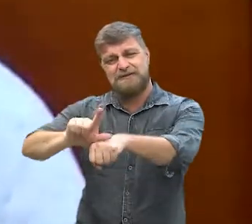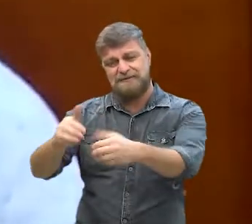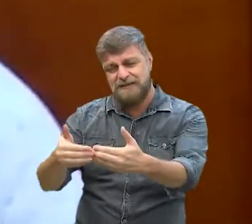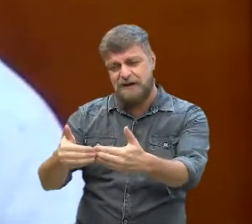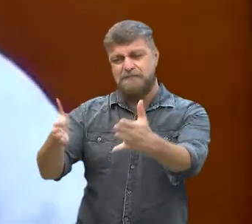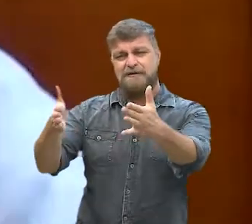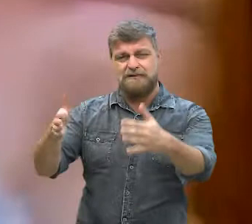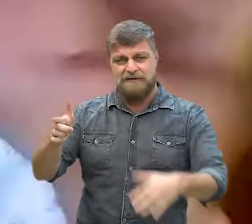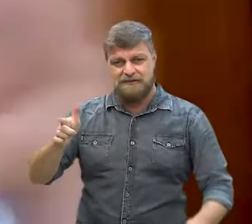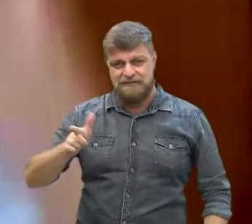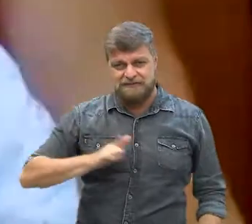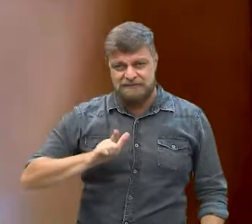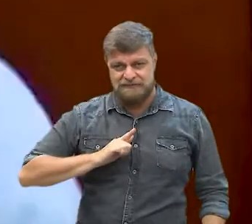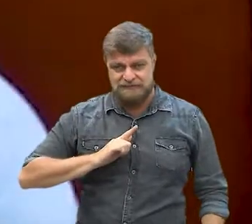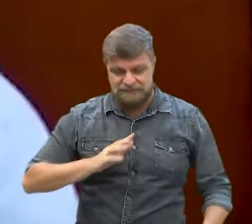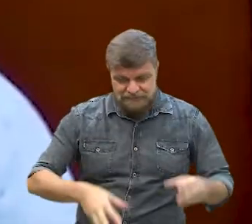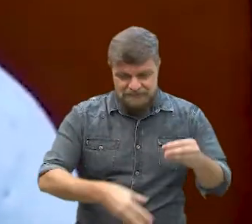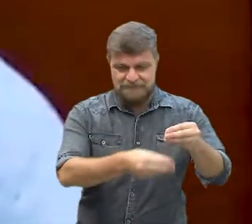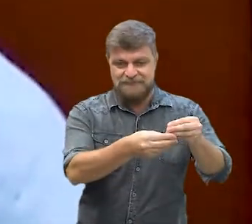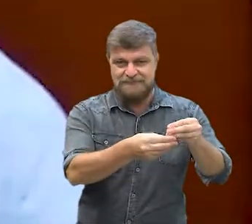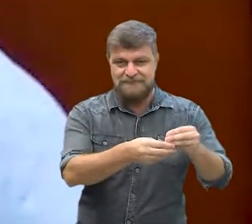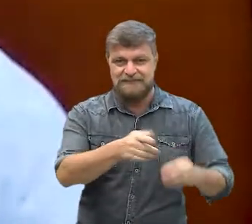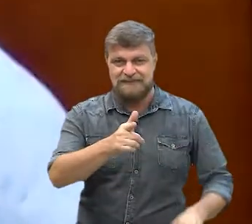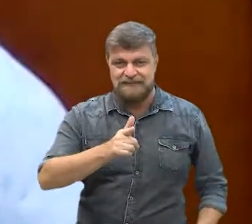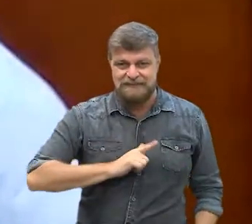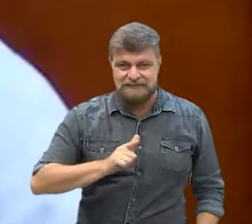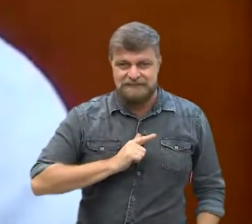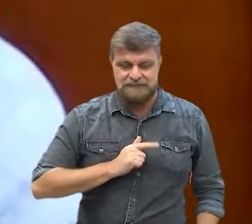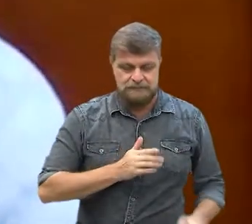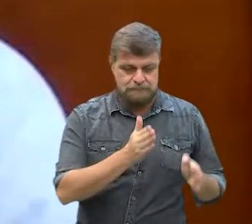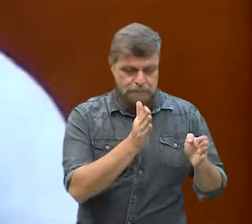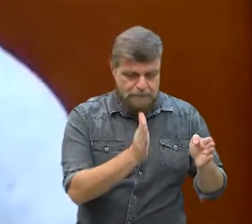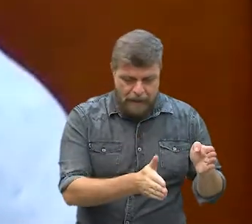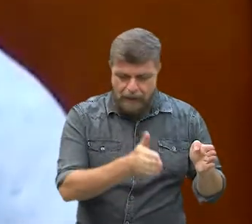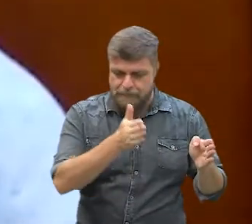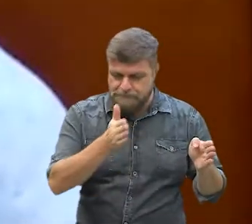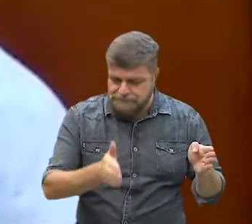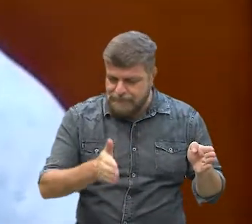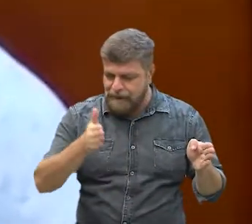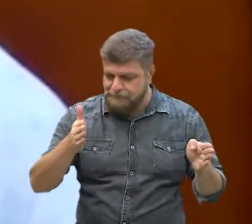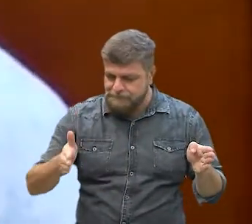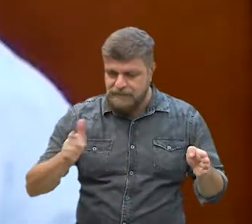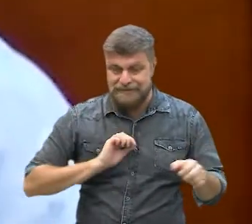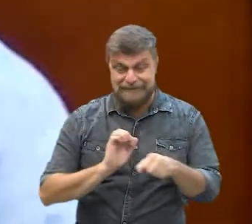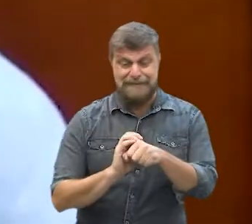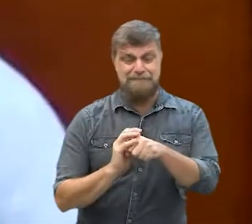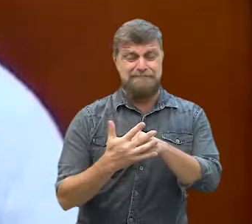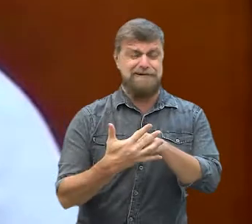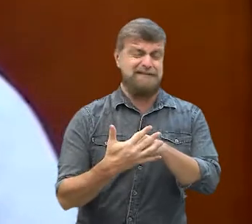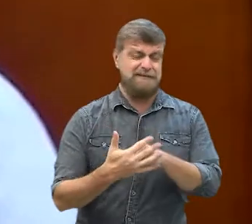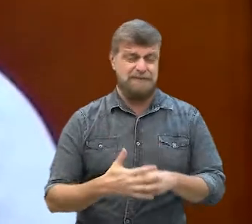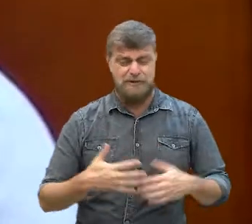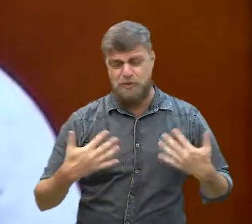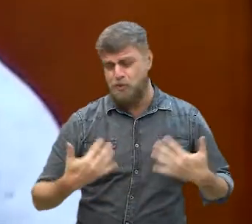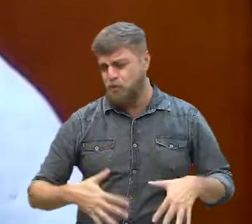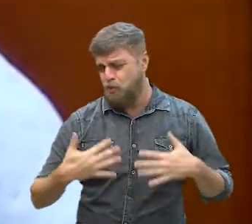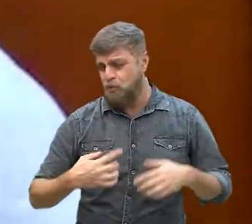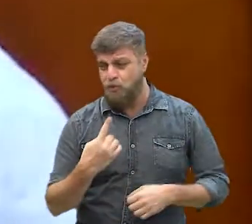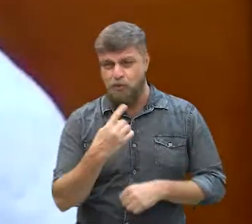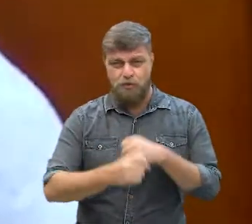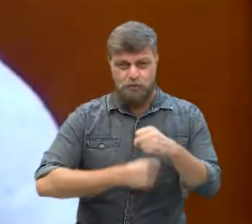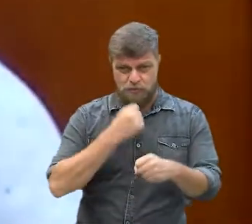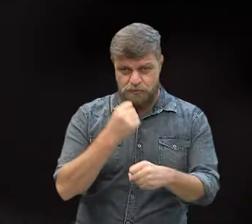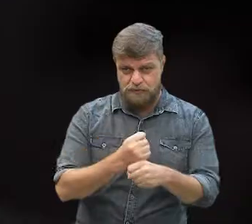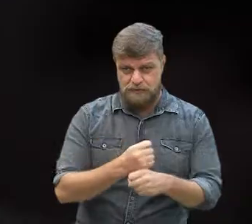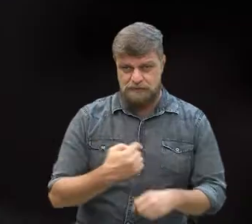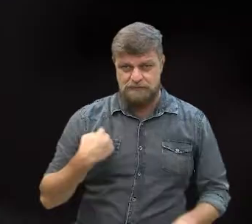loja, mais um anexo da primeira loja, que é um bar, e foi tudo sequencial, assim, foi dentro da pandemia, praticamente. Então, a gente passou um